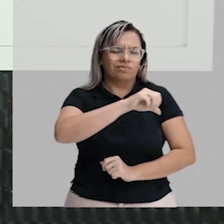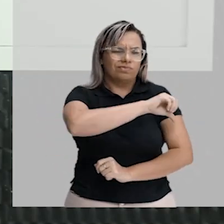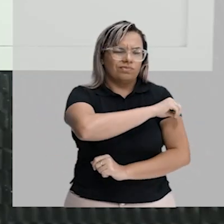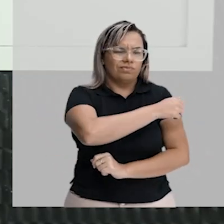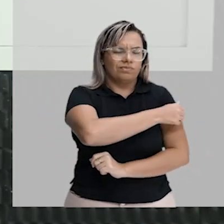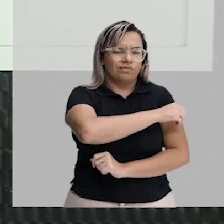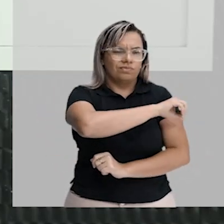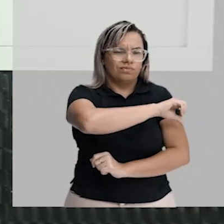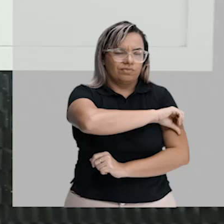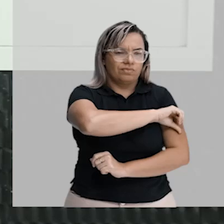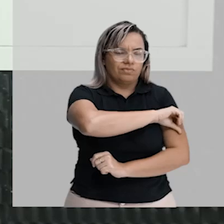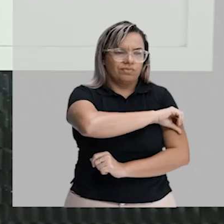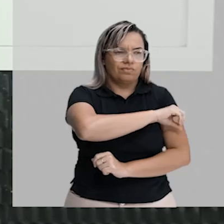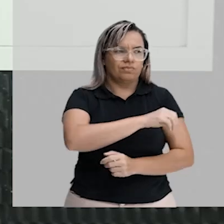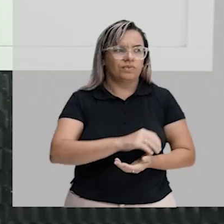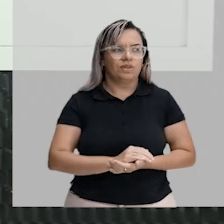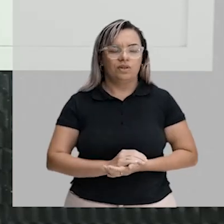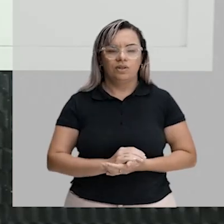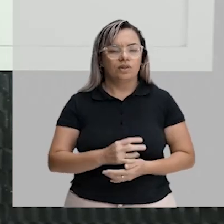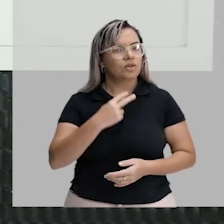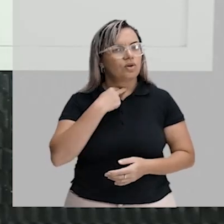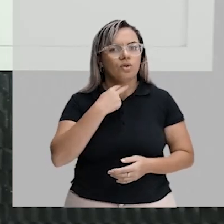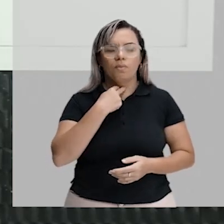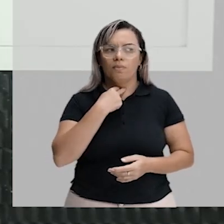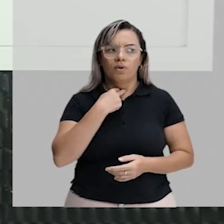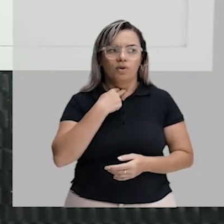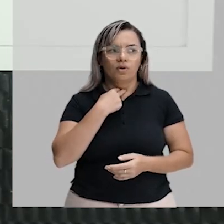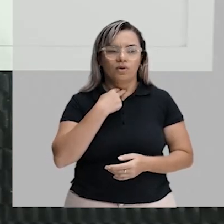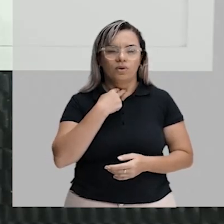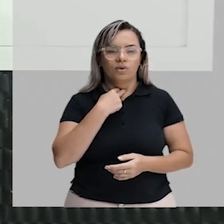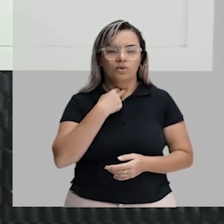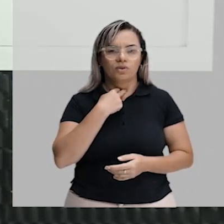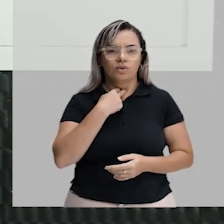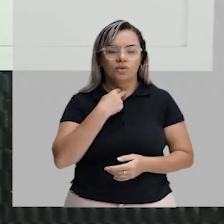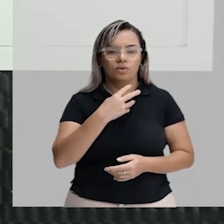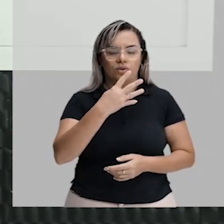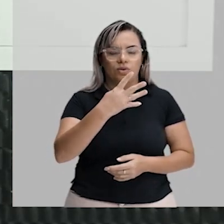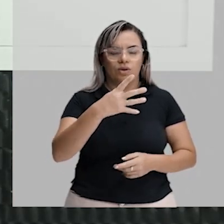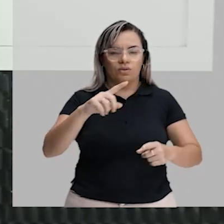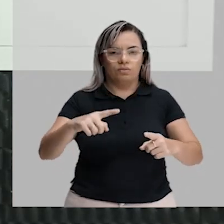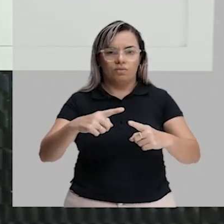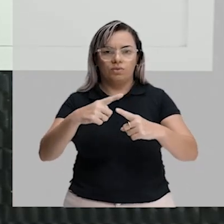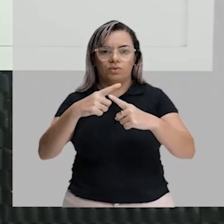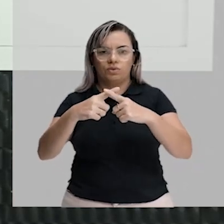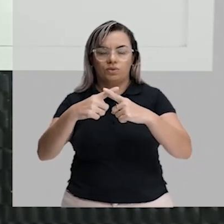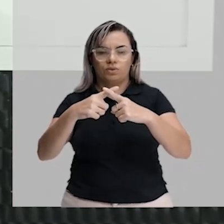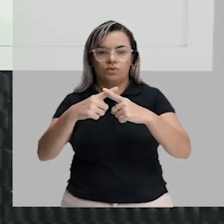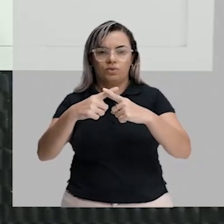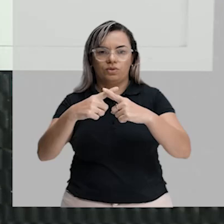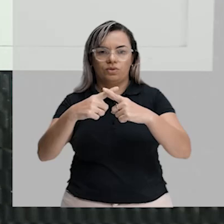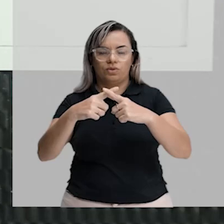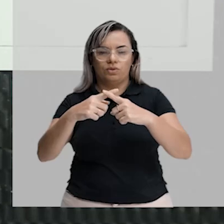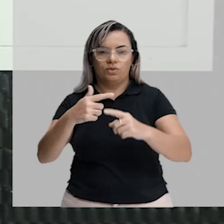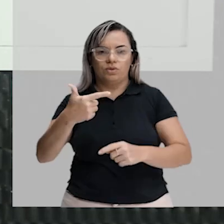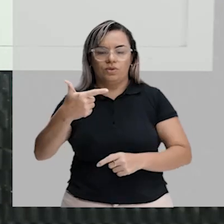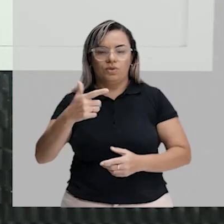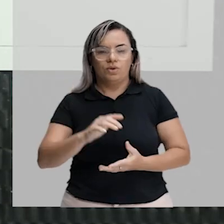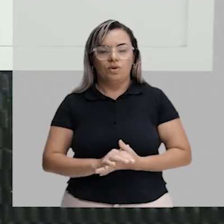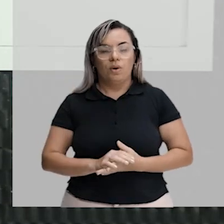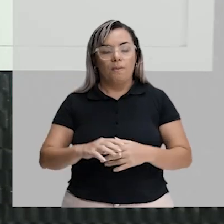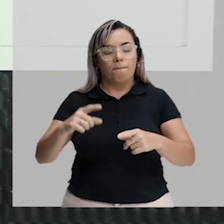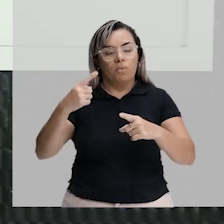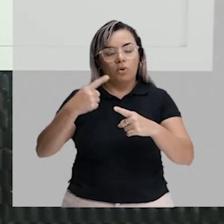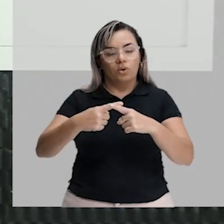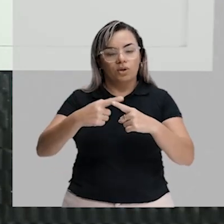posso multiplicar esse 4 por esse 2. Por quê, pessoal? Porque o 2 está ao quadrado. Não se faz